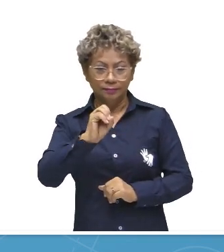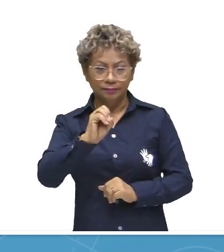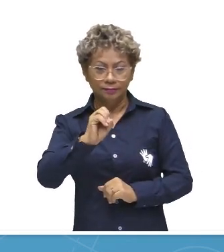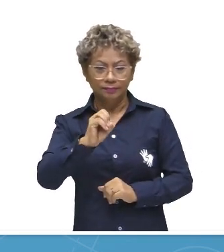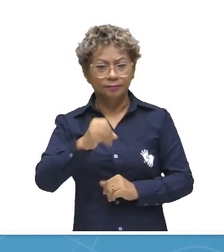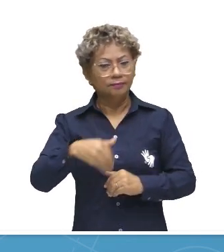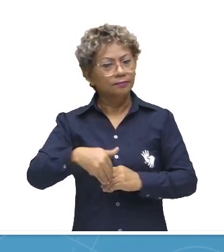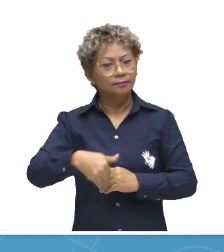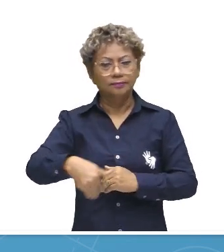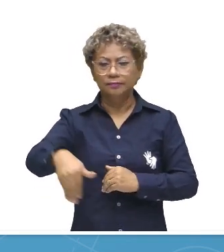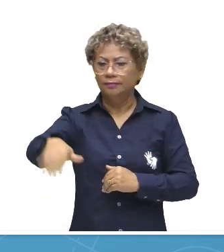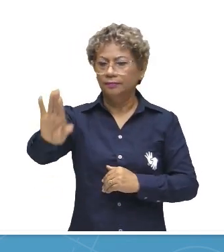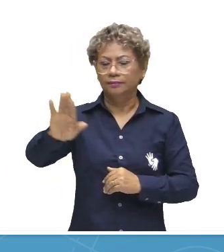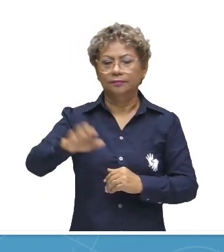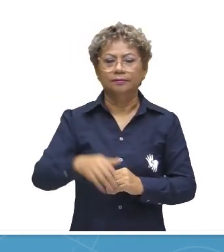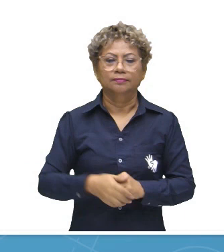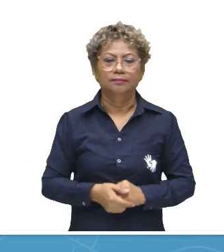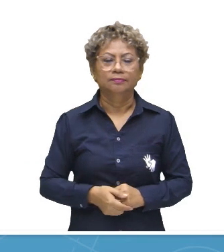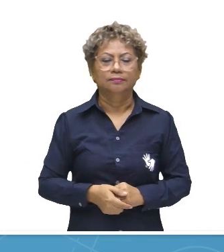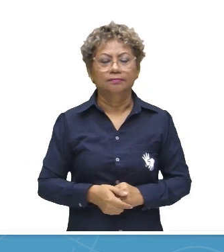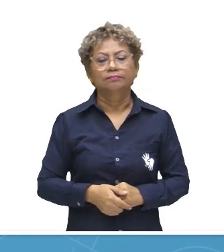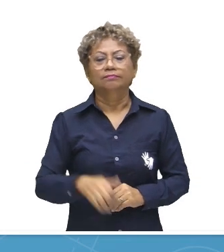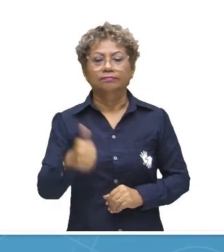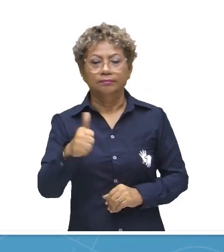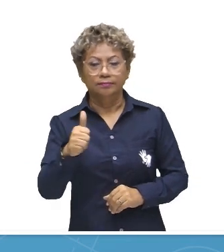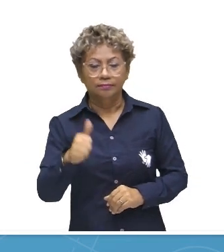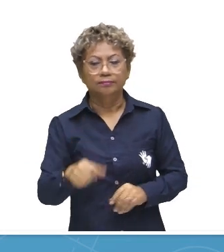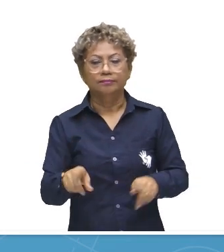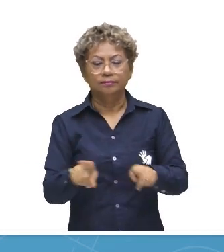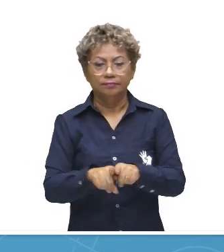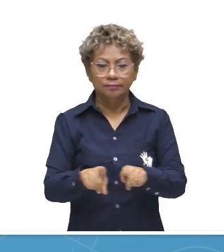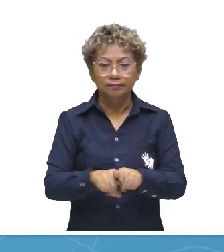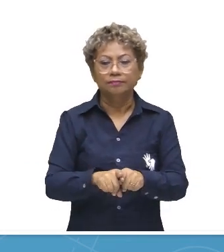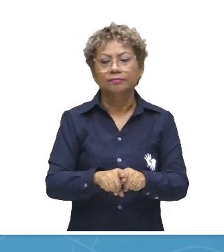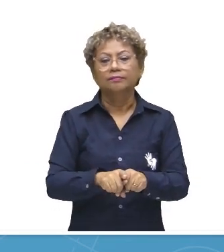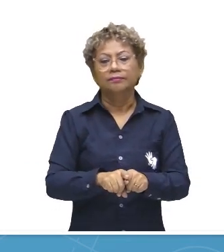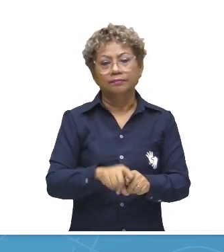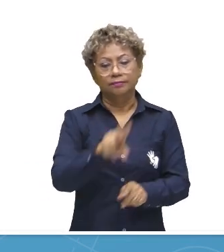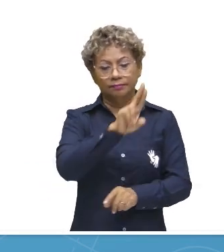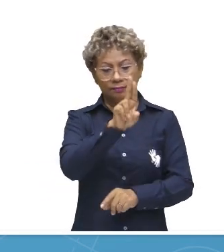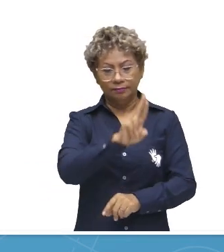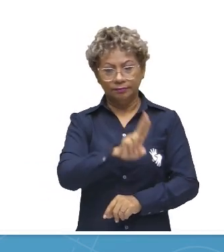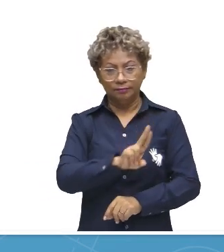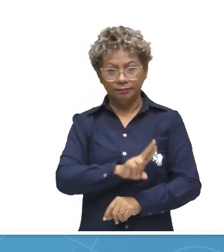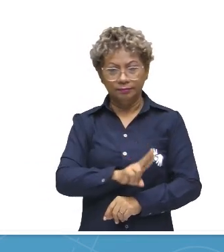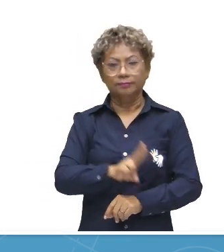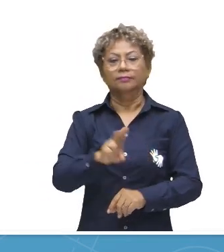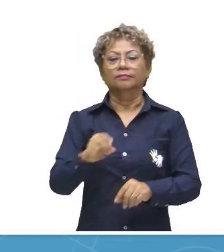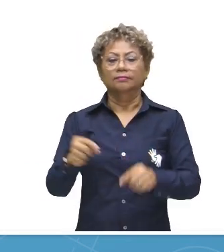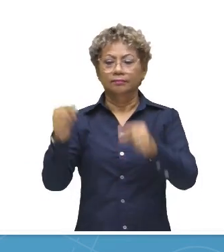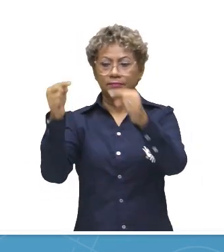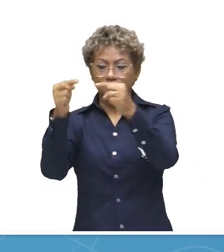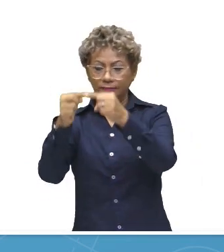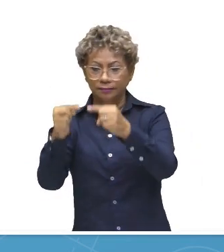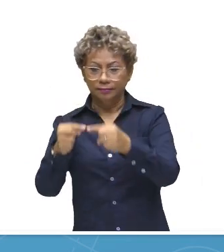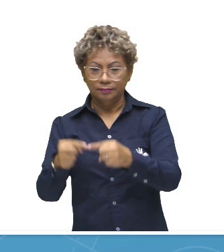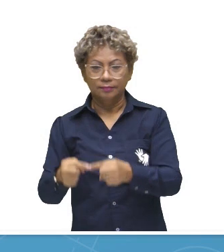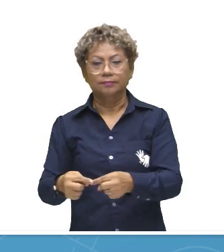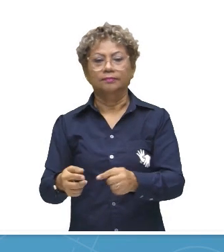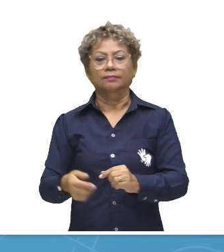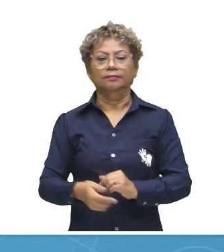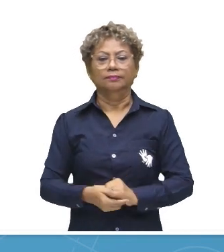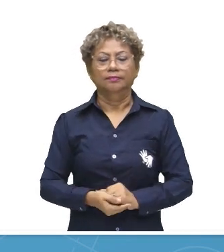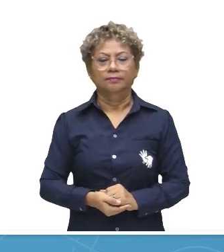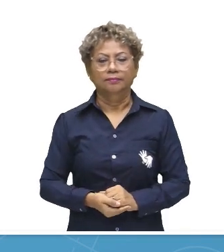né? Se fosse um polígono com 11 lados, seria chamado de um decágono. Com 12 lados, dodecágono.